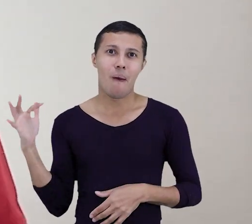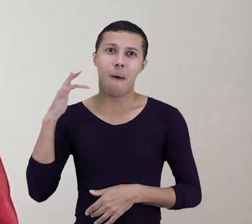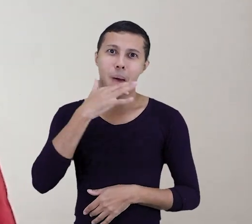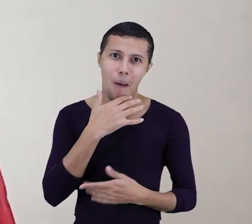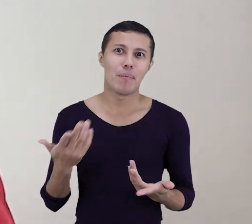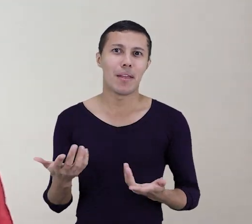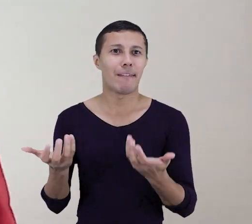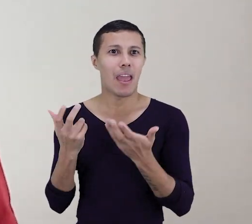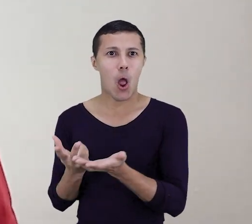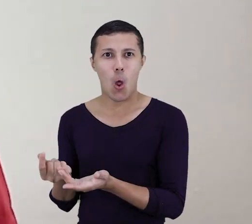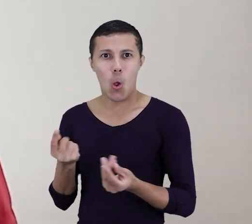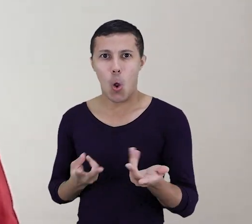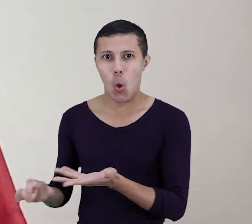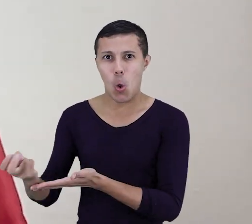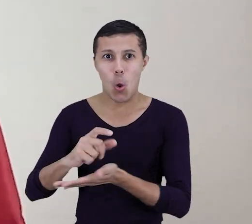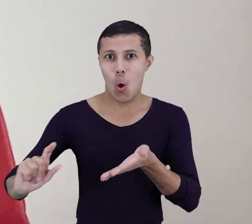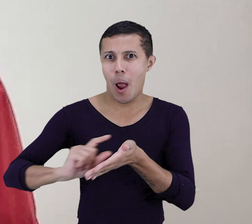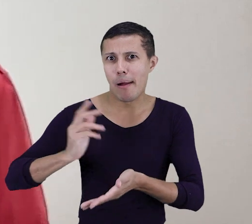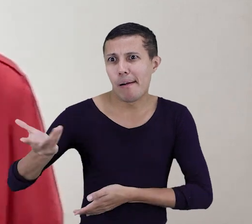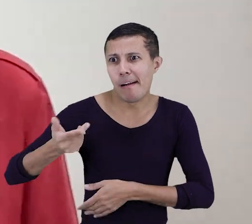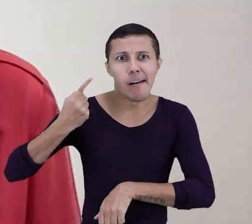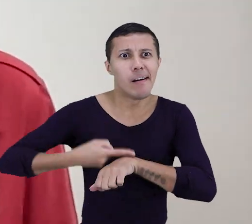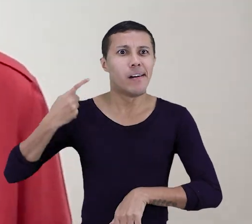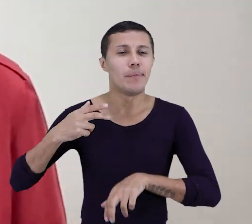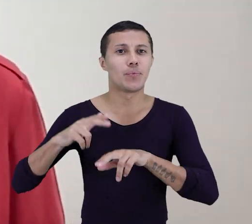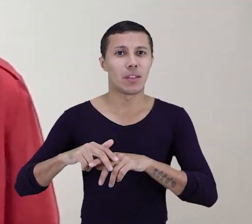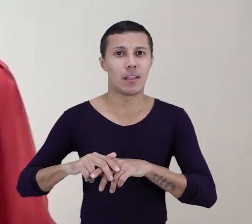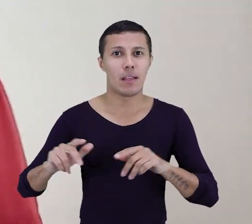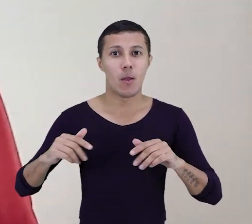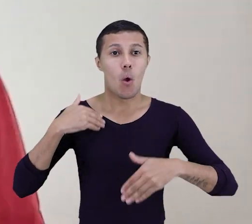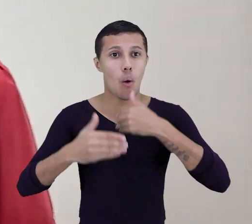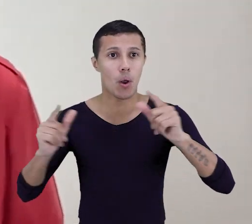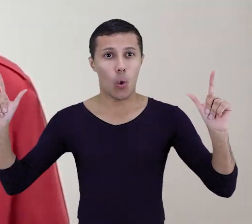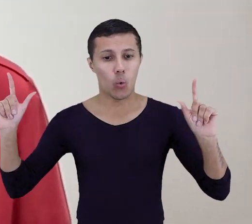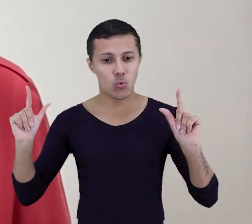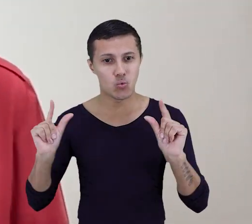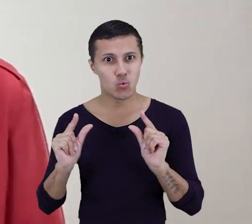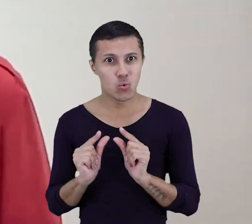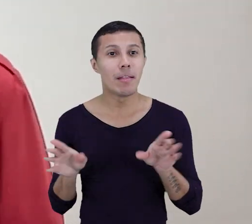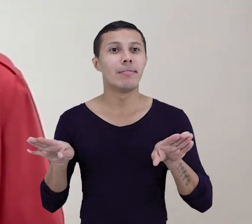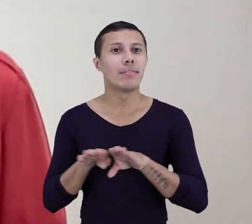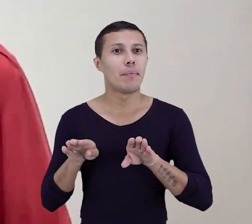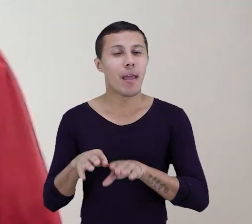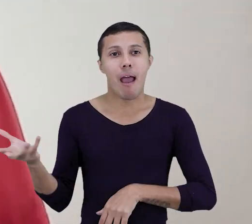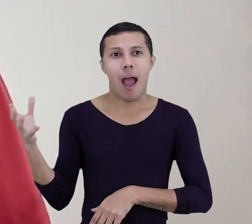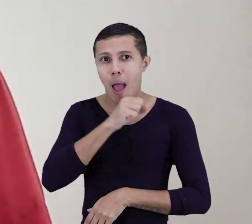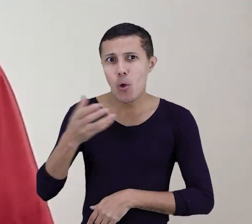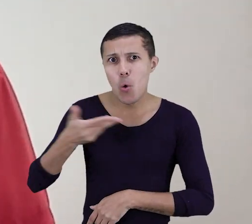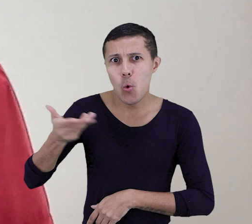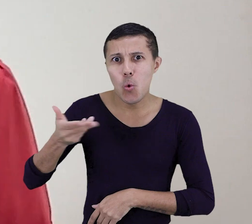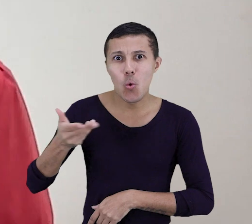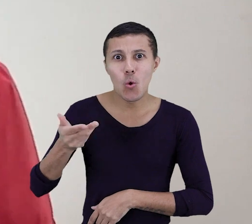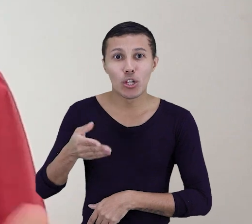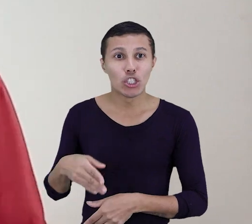relação a isso. Ela quer o retorno disso quanto antes. Então, se ela consegue diminuir esse processo, consegue agilizar isso, mais rápido